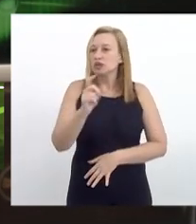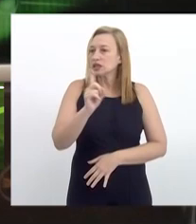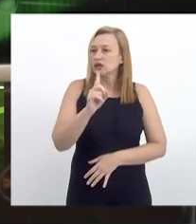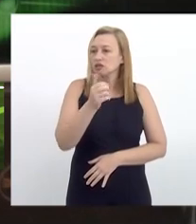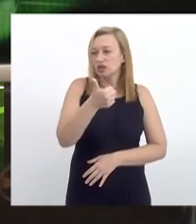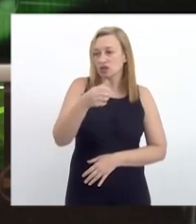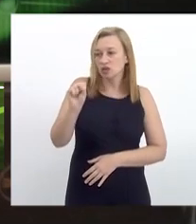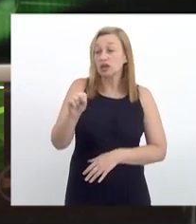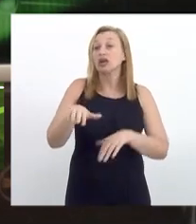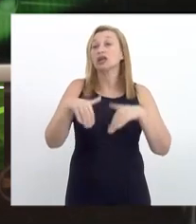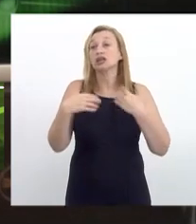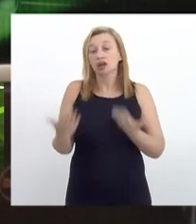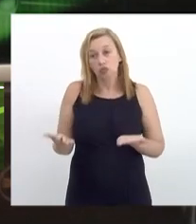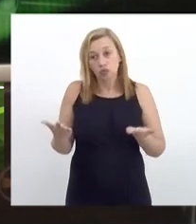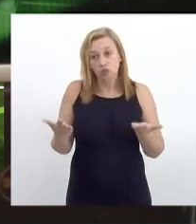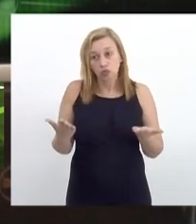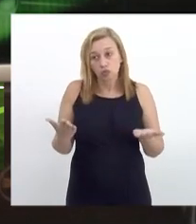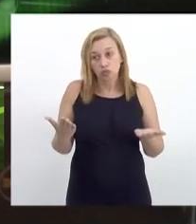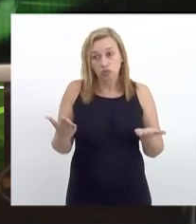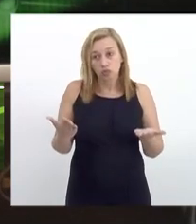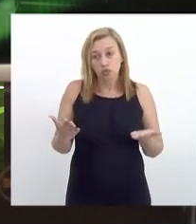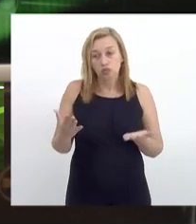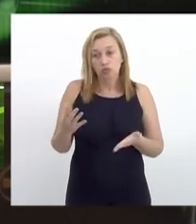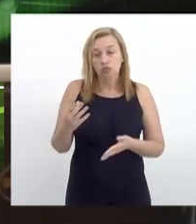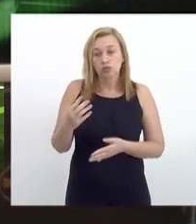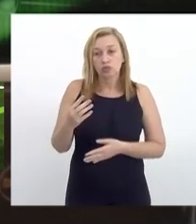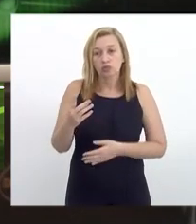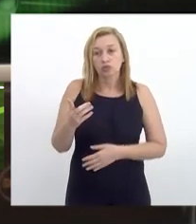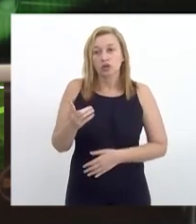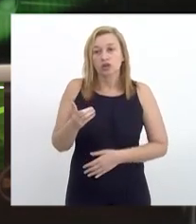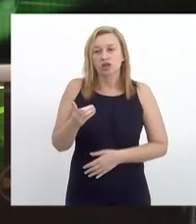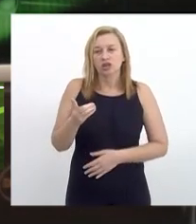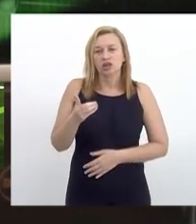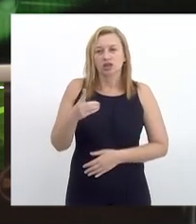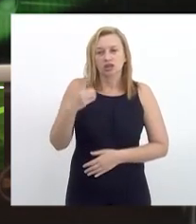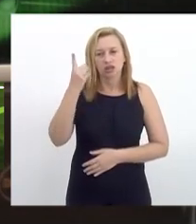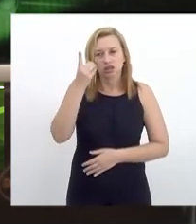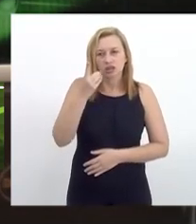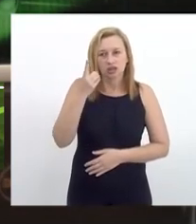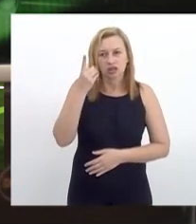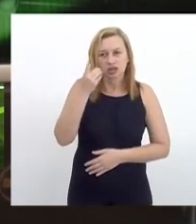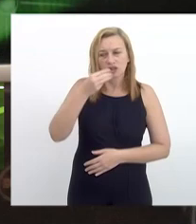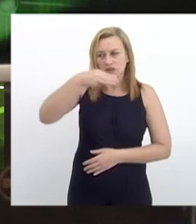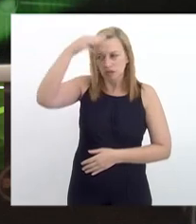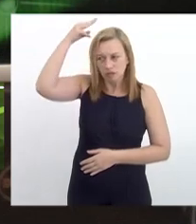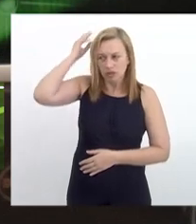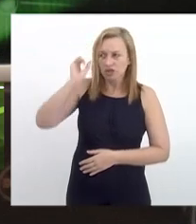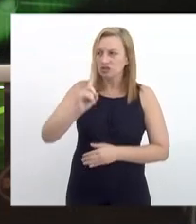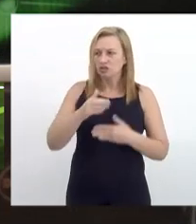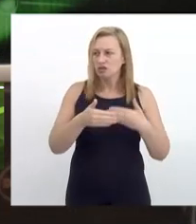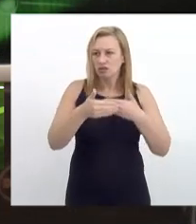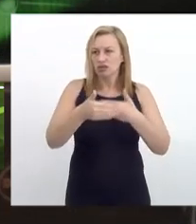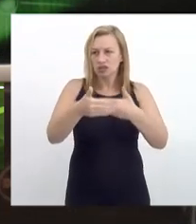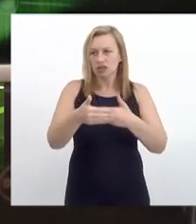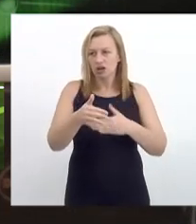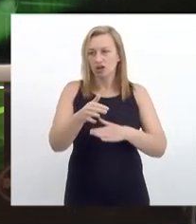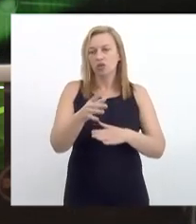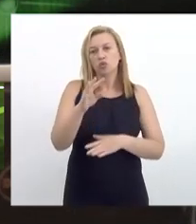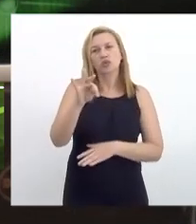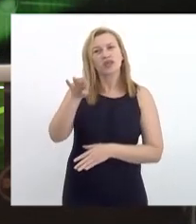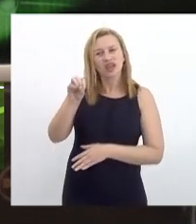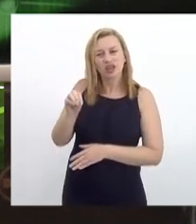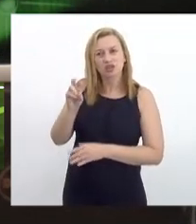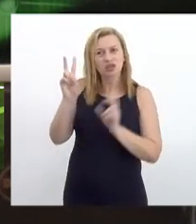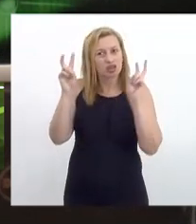então Márcio porque senão nós não vamos avançar essa questão do teto vai dar um pouquinho mais trabalho mas a gente ainda nós